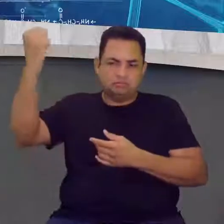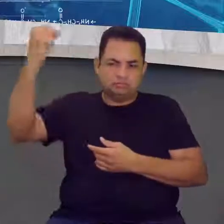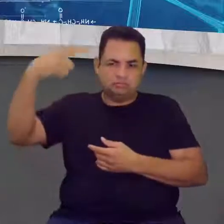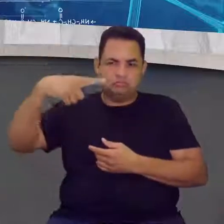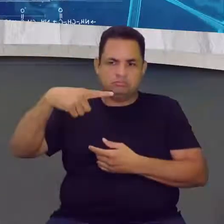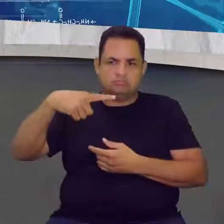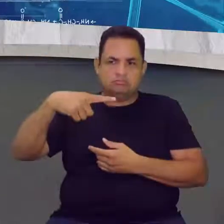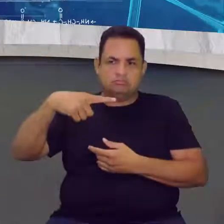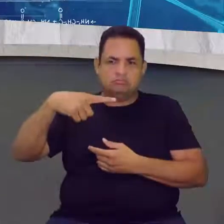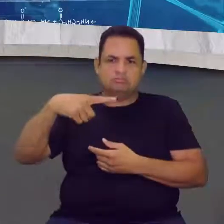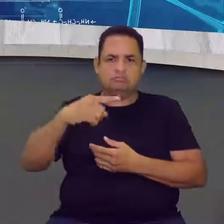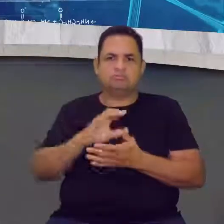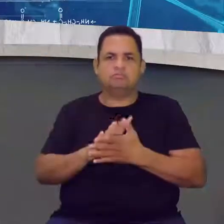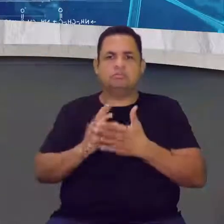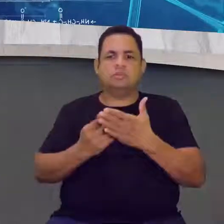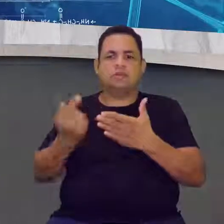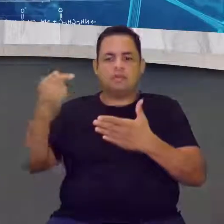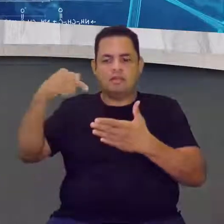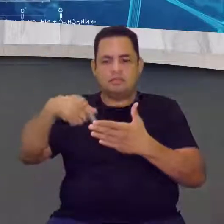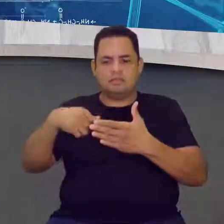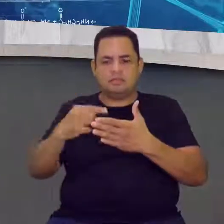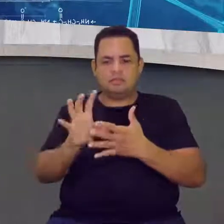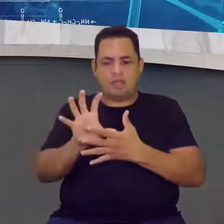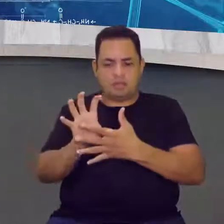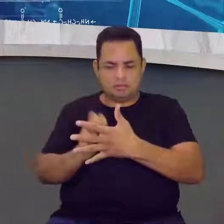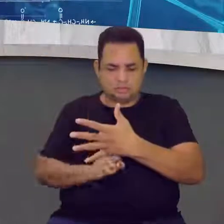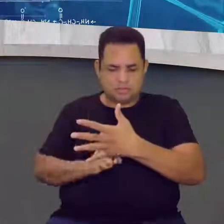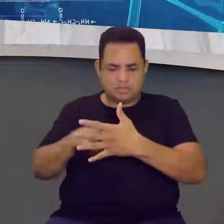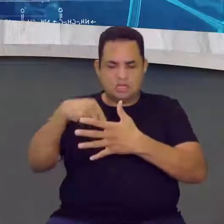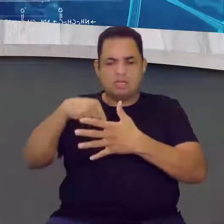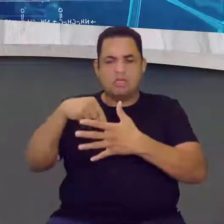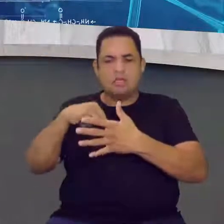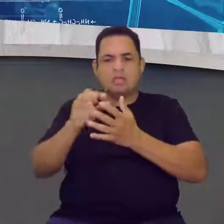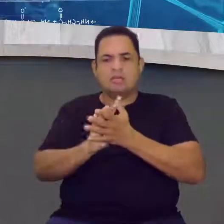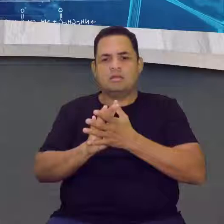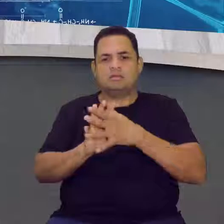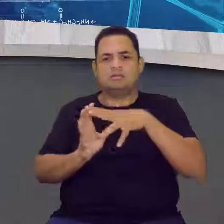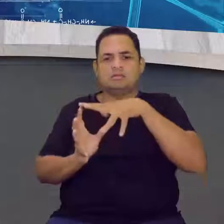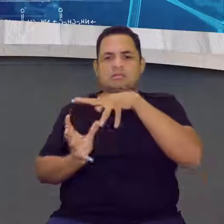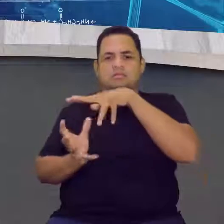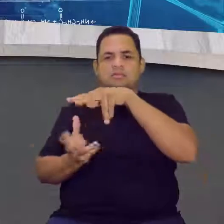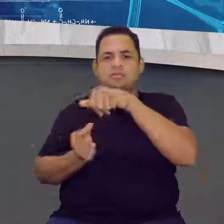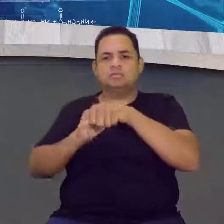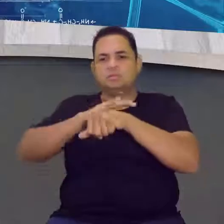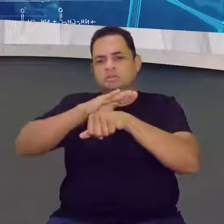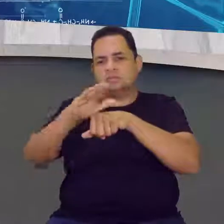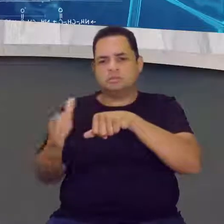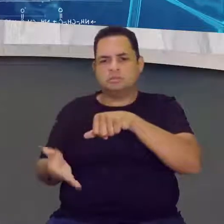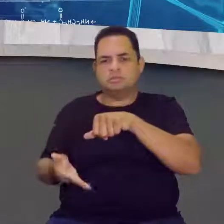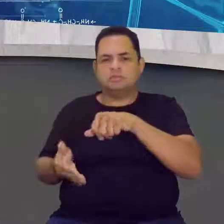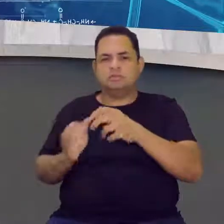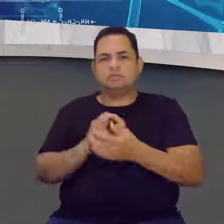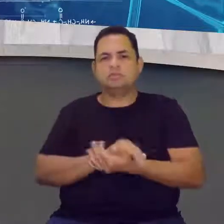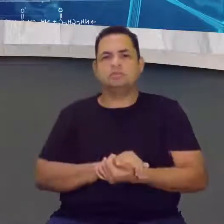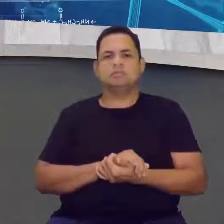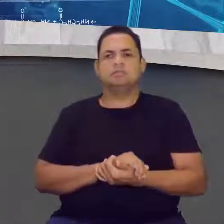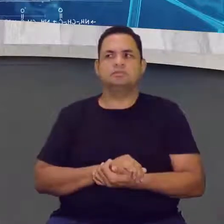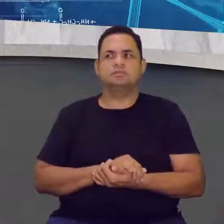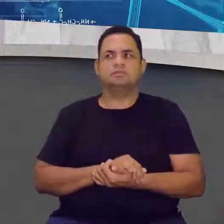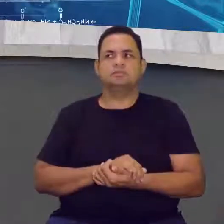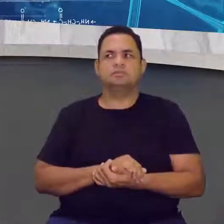Sol, ao invés de ser repelido, acabe sendo retido na nossa atmosfera.